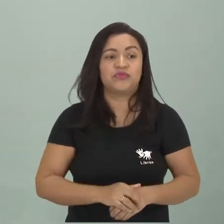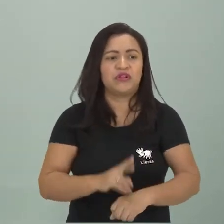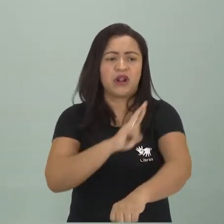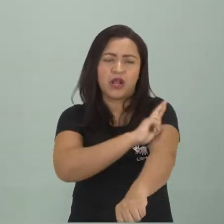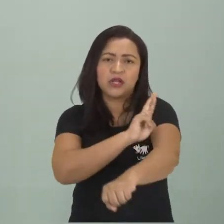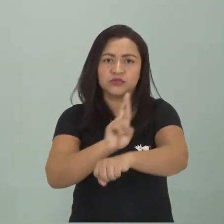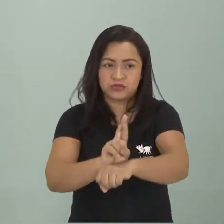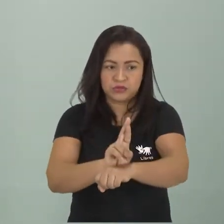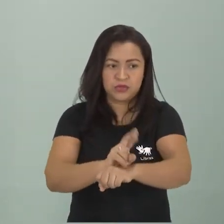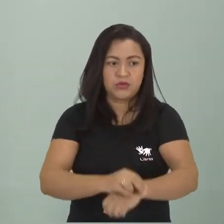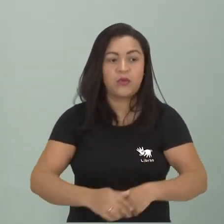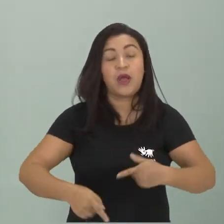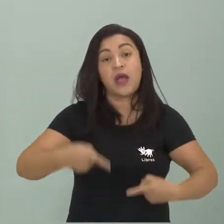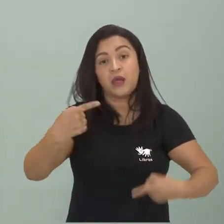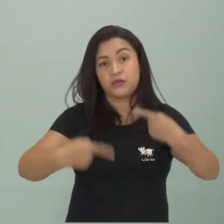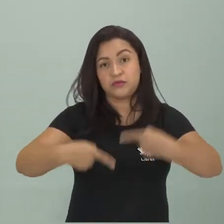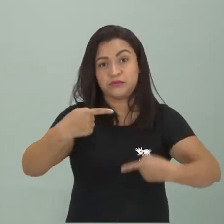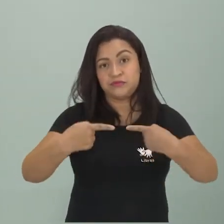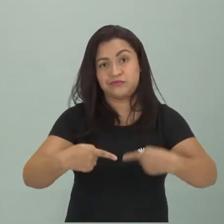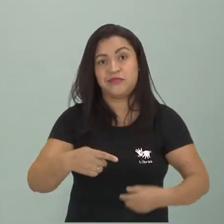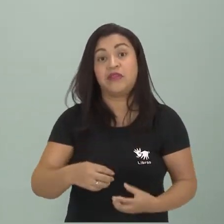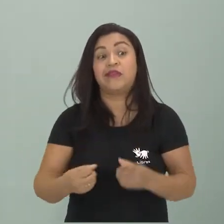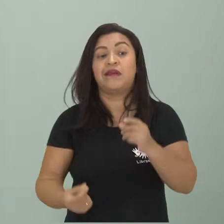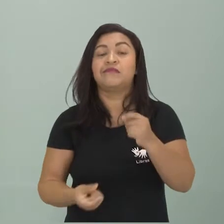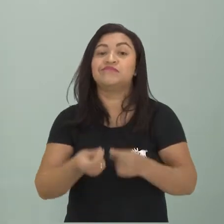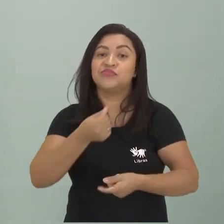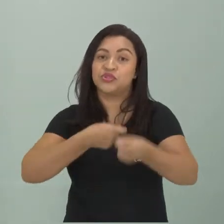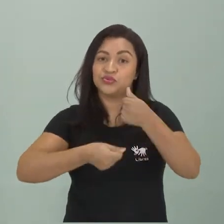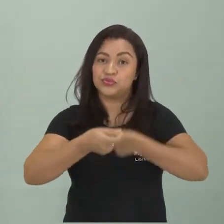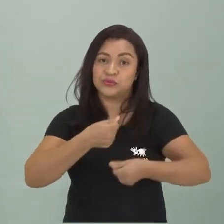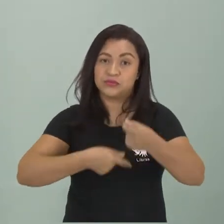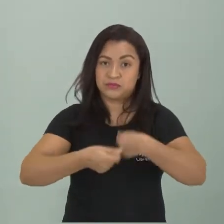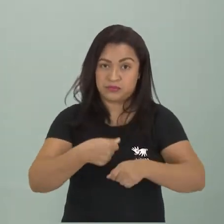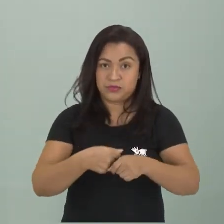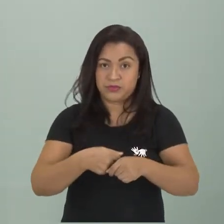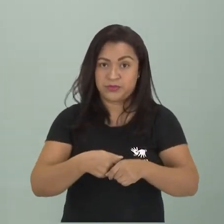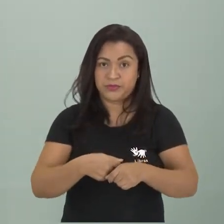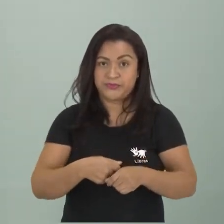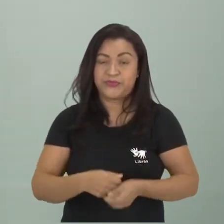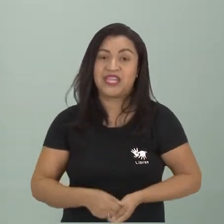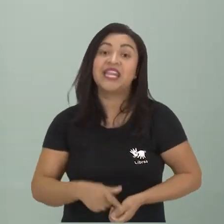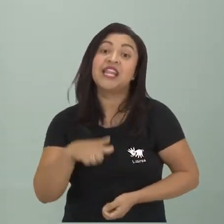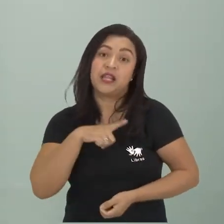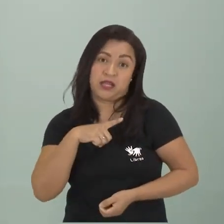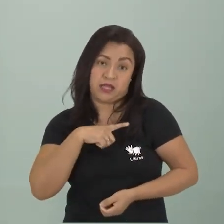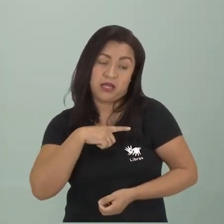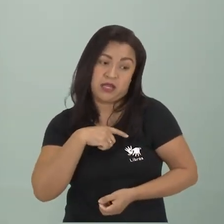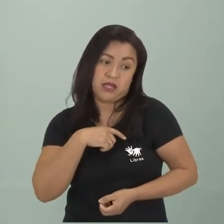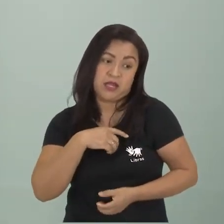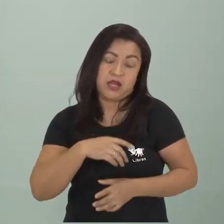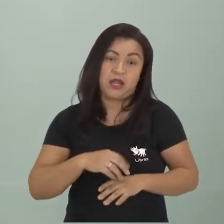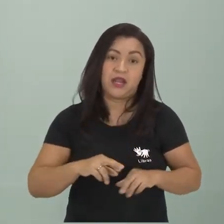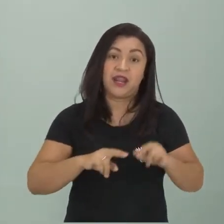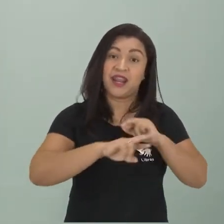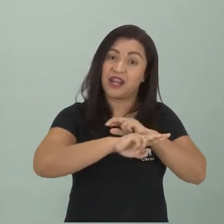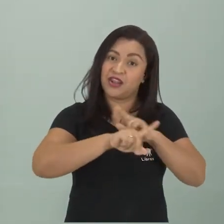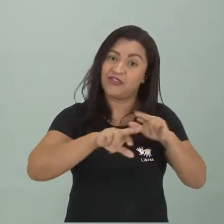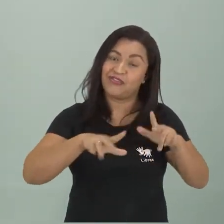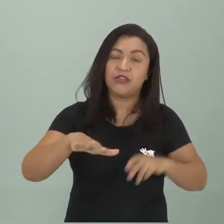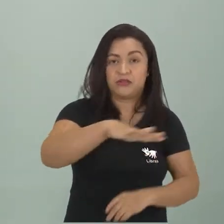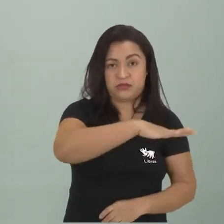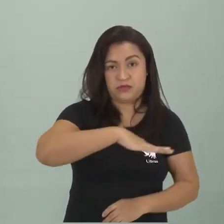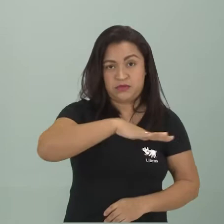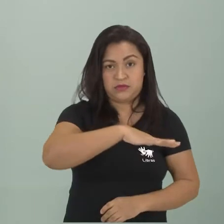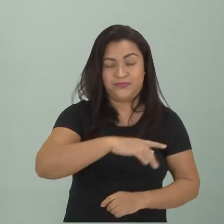a política e a economia. Nós temos essas variações de uma sociedade para outra.